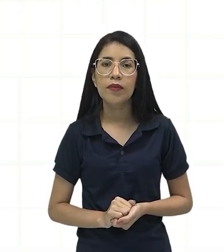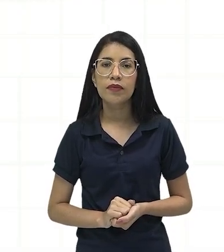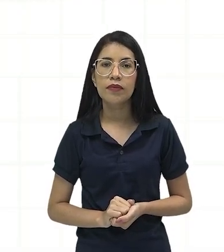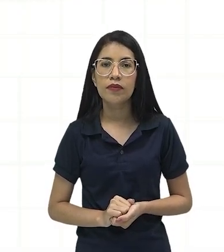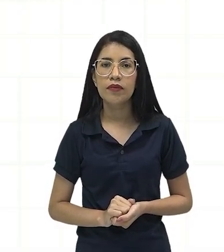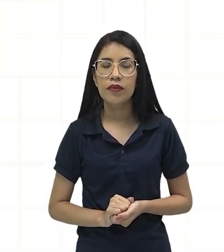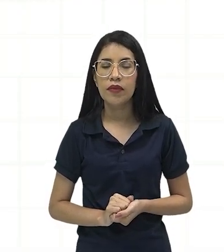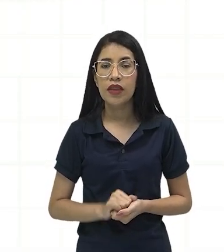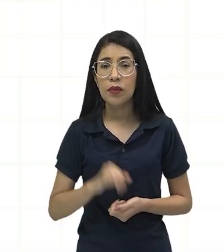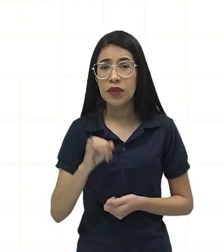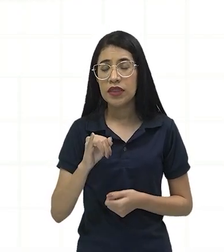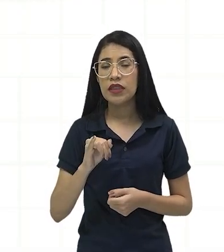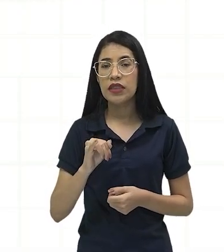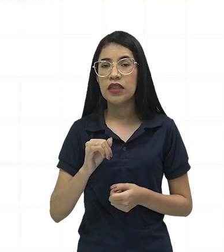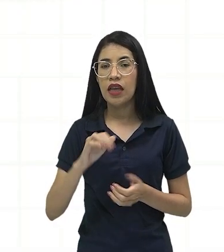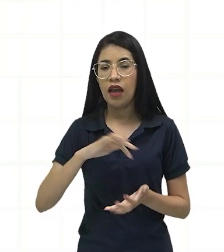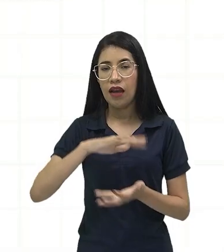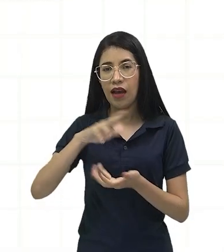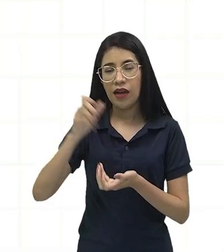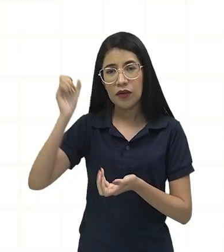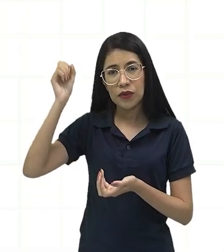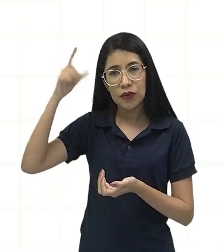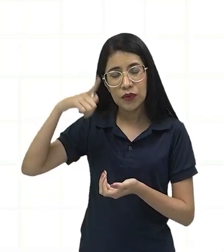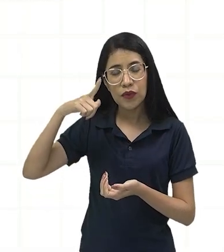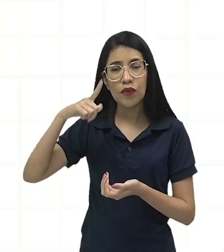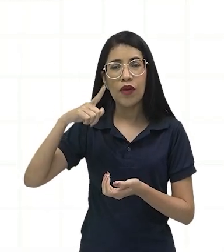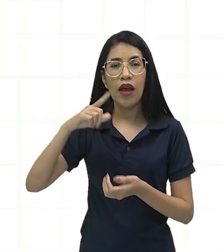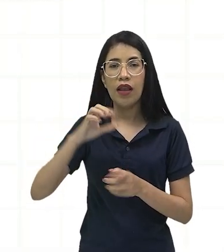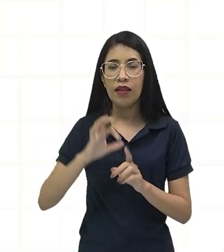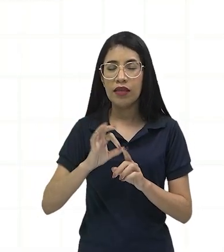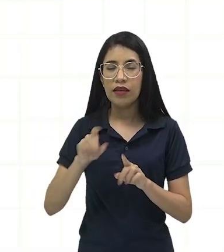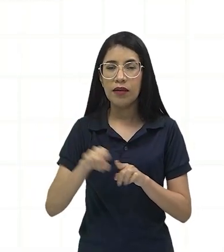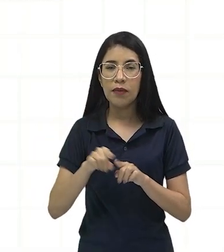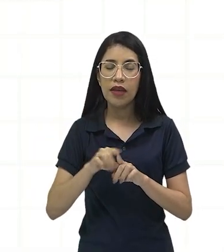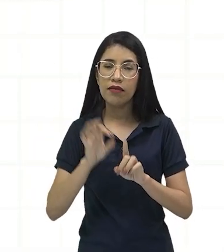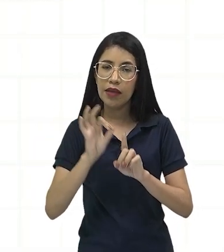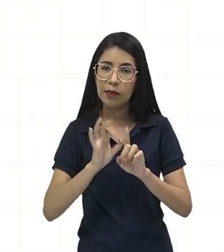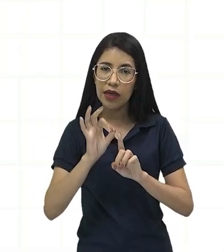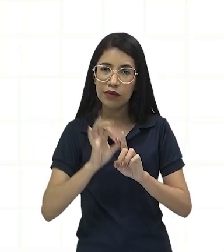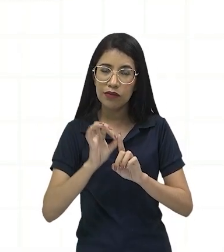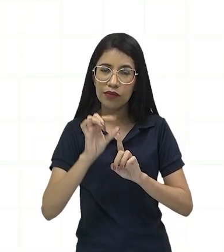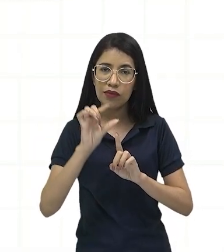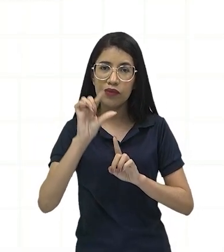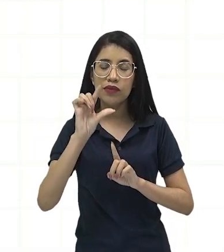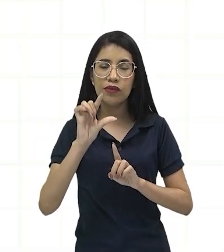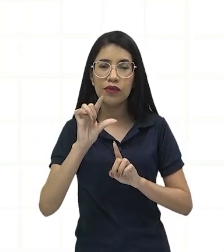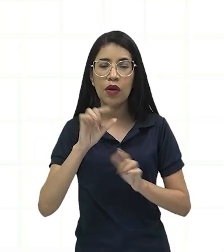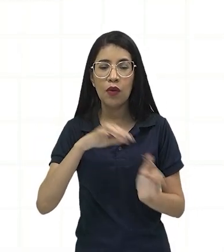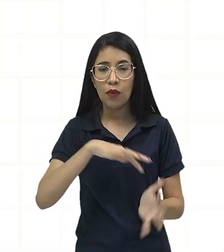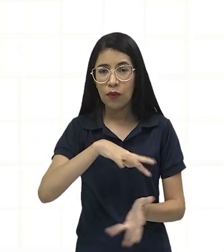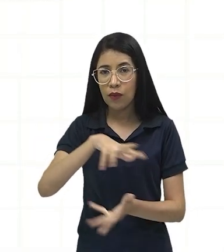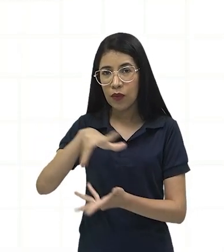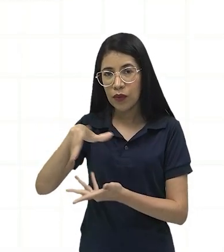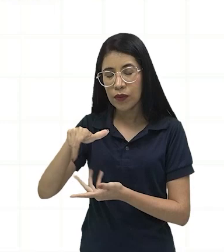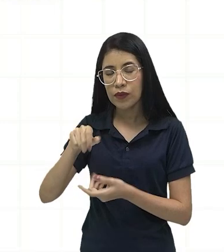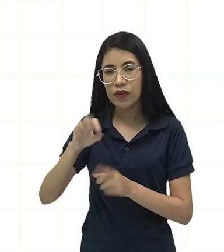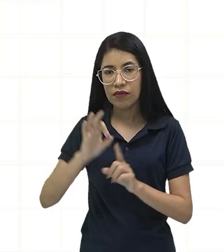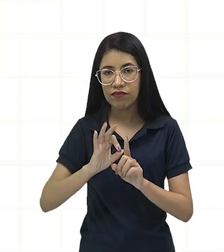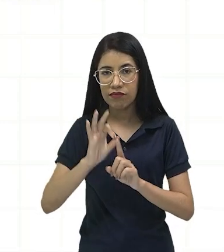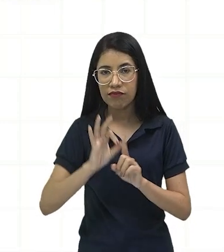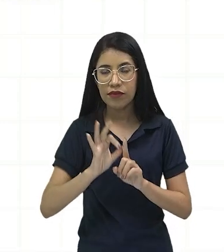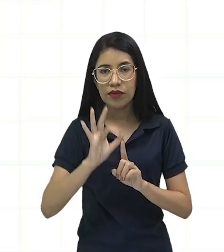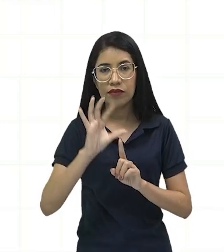do efeito estufa gera um superaquecimento, gera o aquecimento global, o aumento